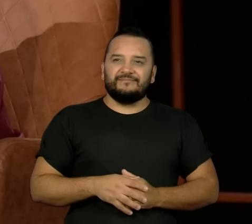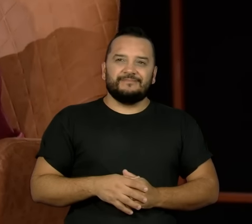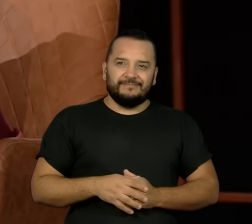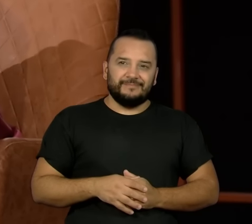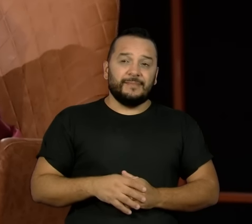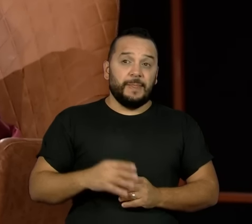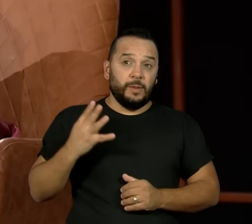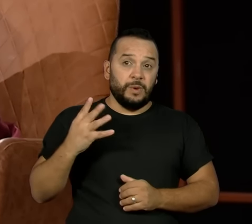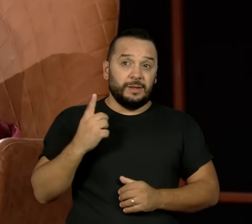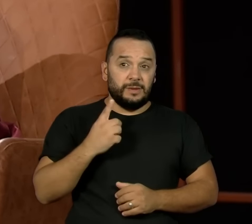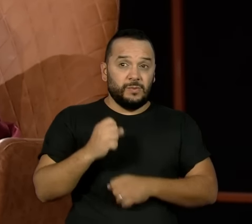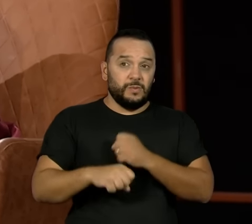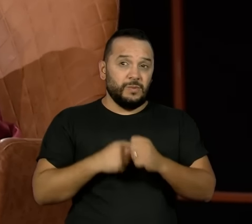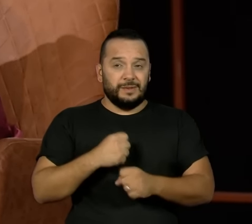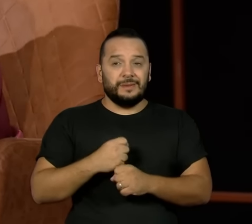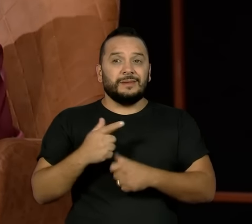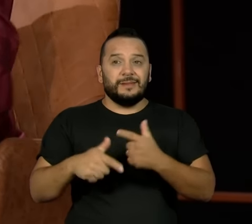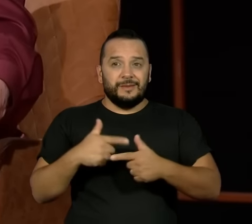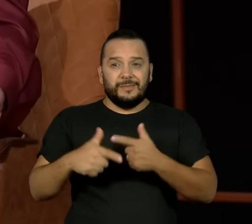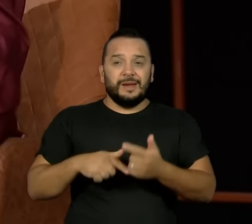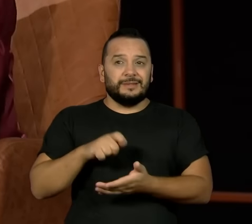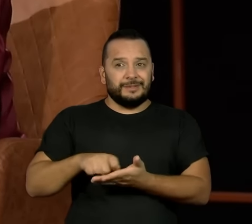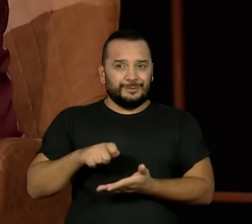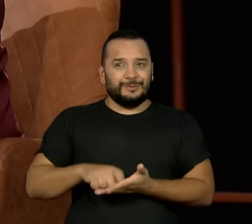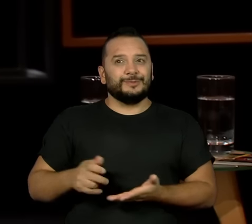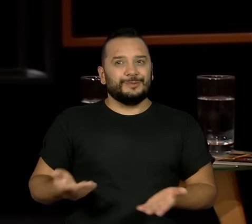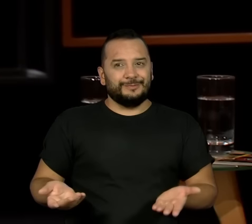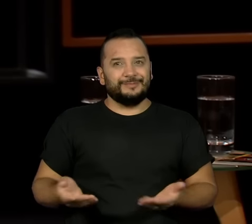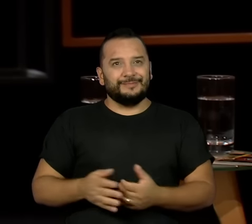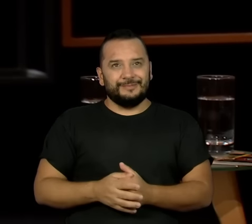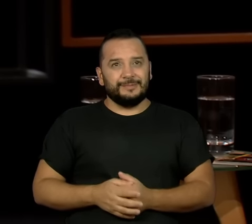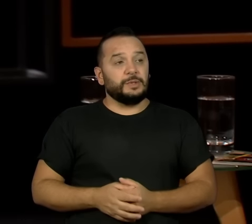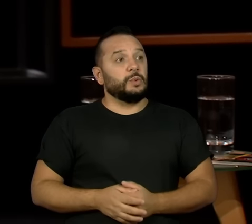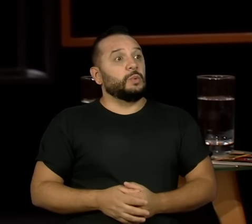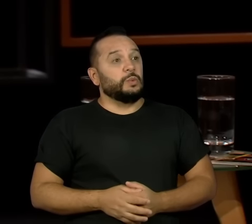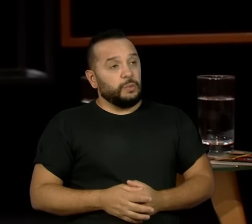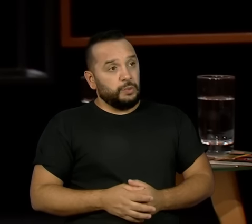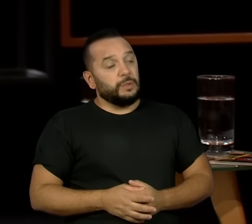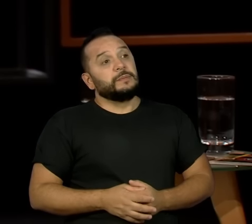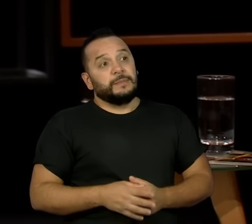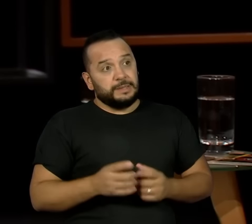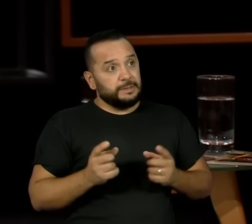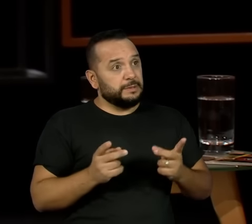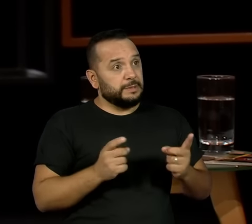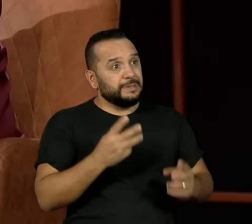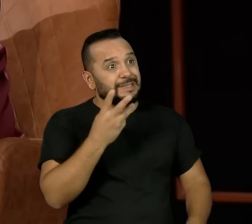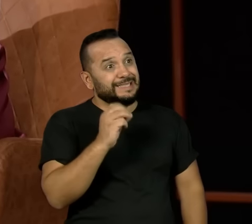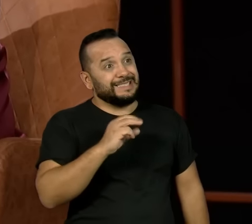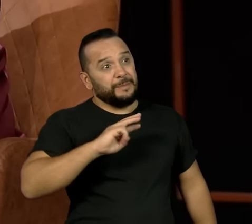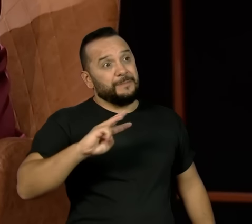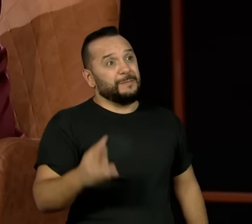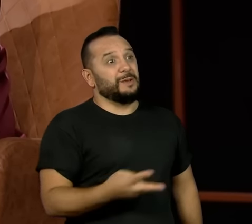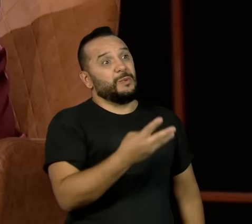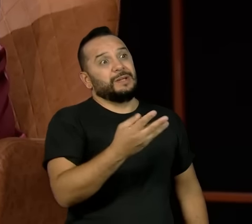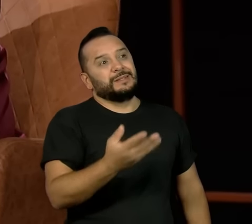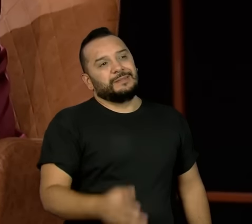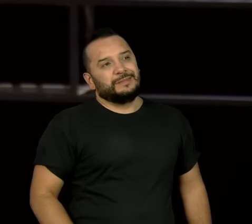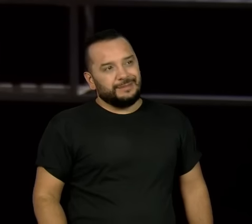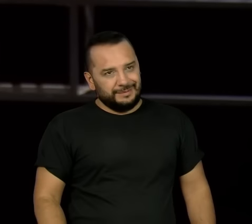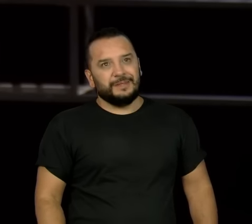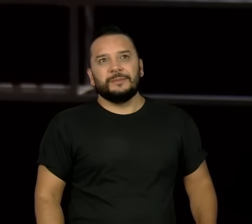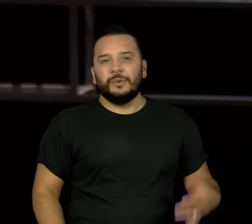41 anos de coisa. É muito tempo. Sim, mesmo assim. É muito tempo, mas são 30 milhões. São 30 milhões de exemplares. É